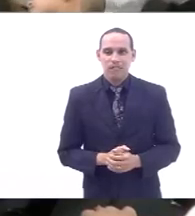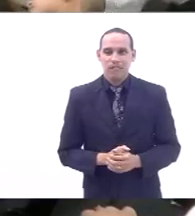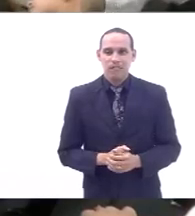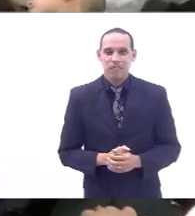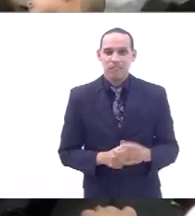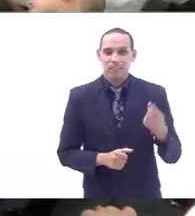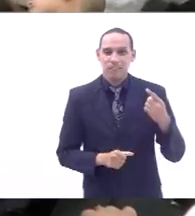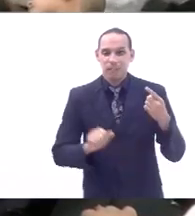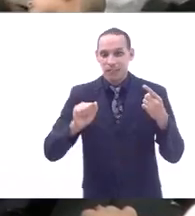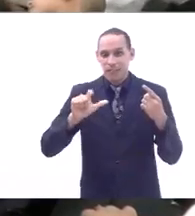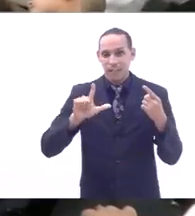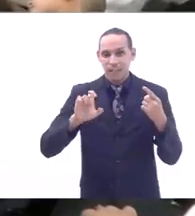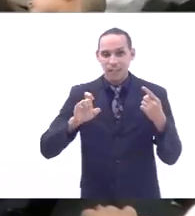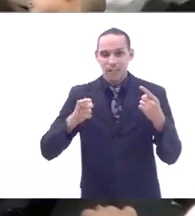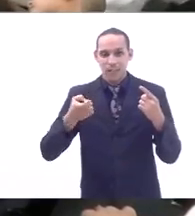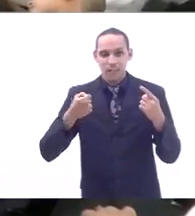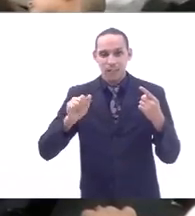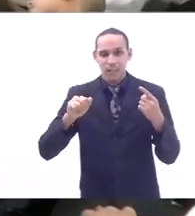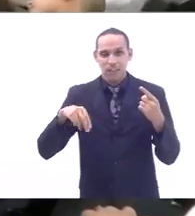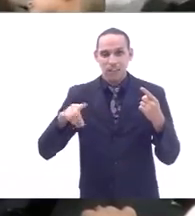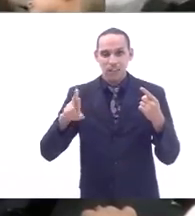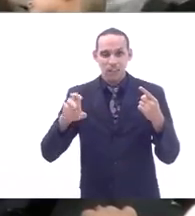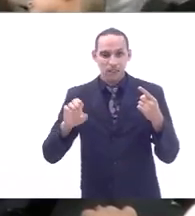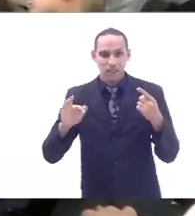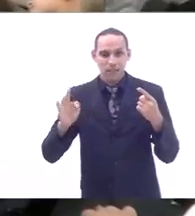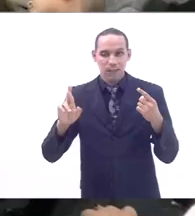Tchau. Alexandre Freitas.